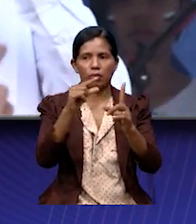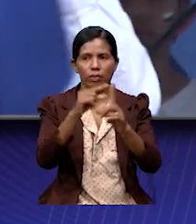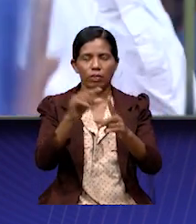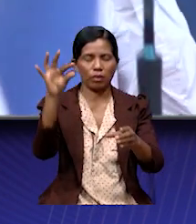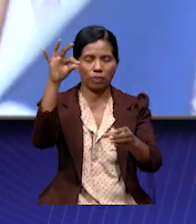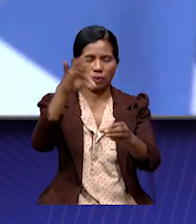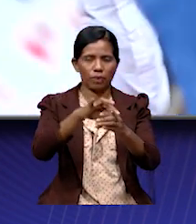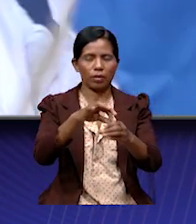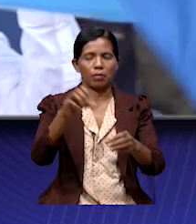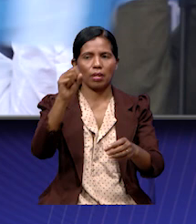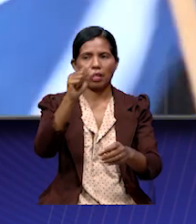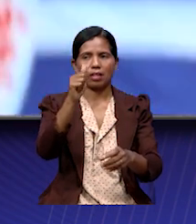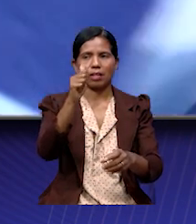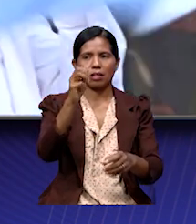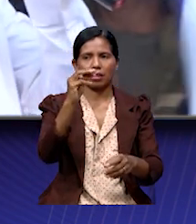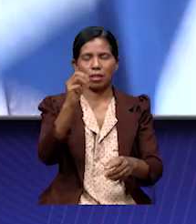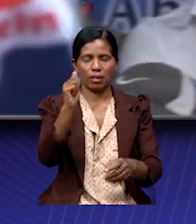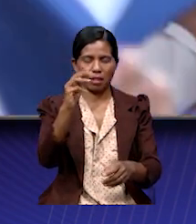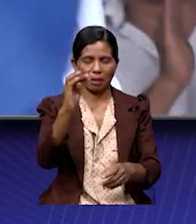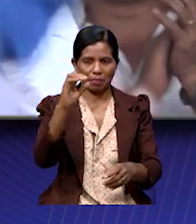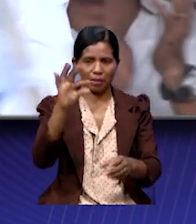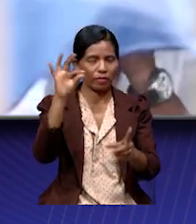vota outro passaname.